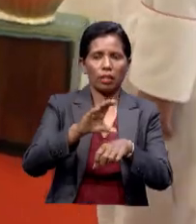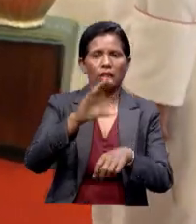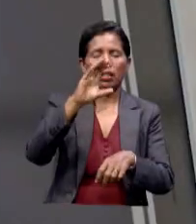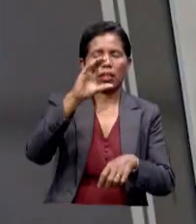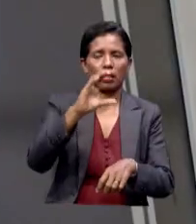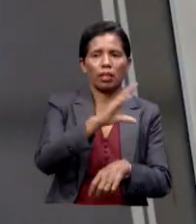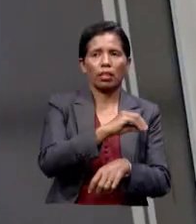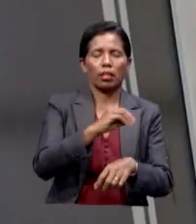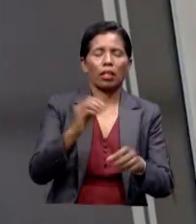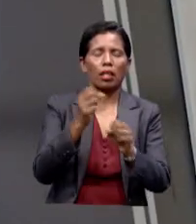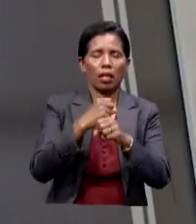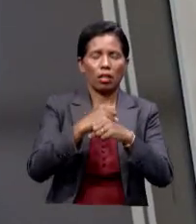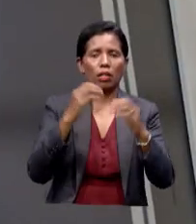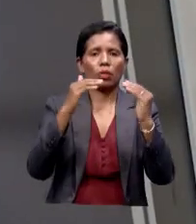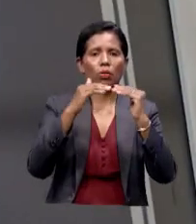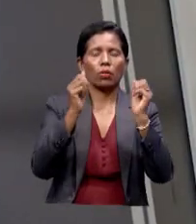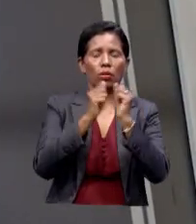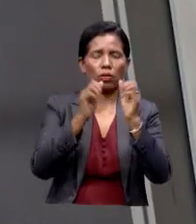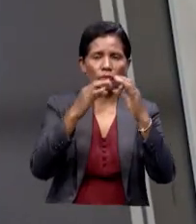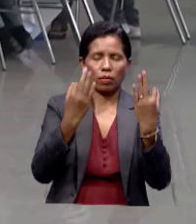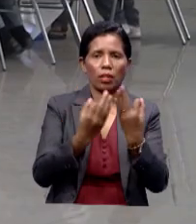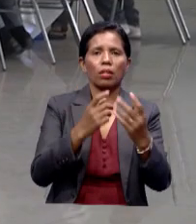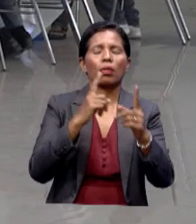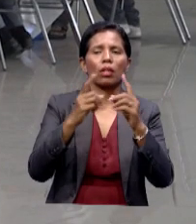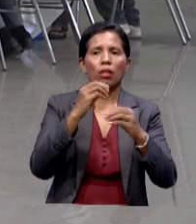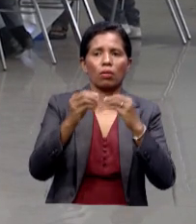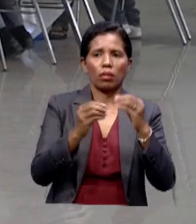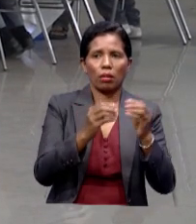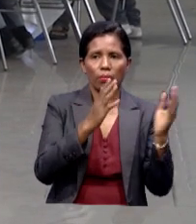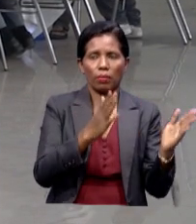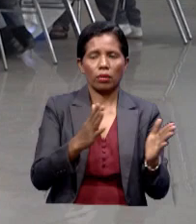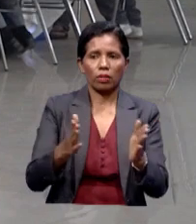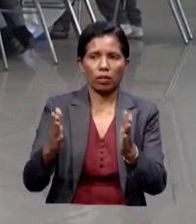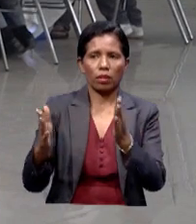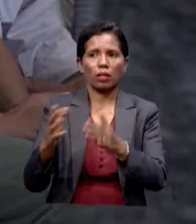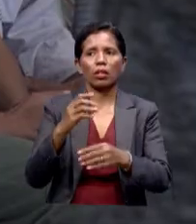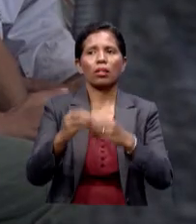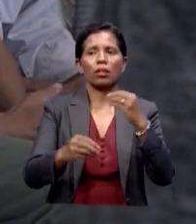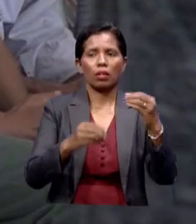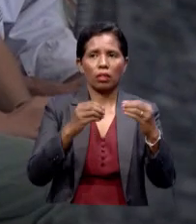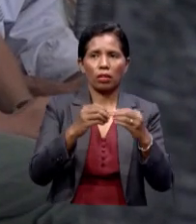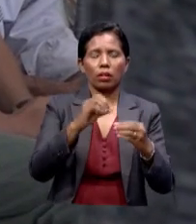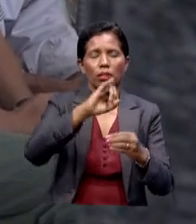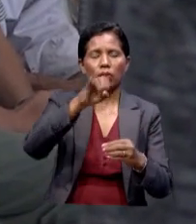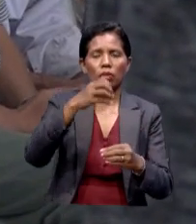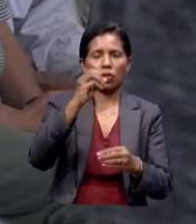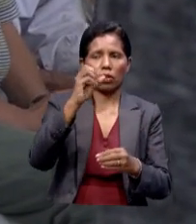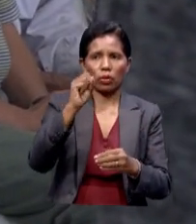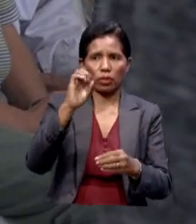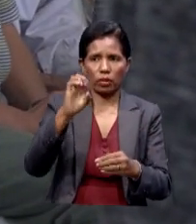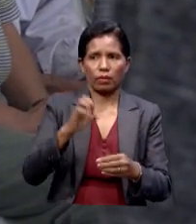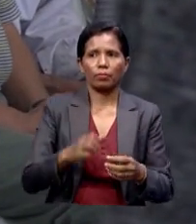Alves, halo encontro família, Rodicolia, com o processo cerimônia fúnebre, ba Monsenhor José António da Costa